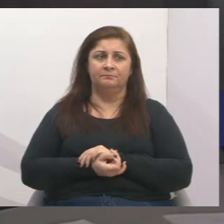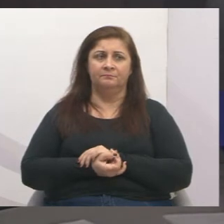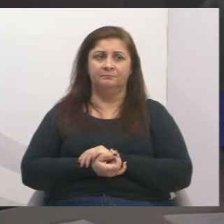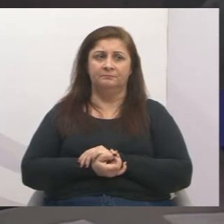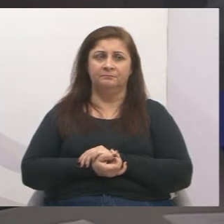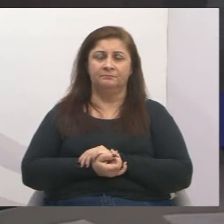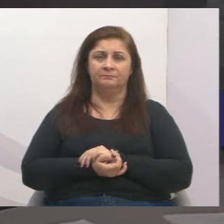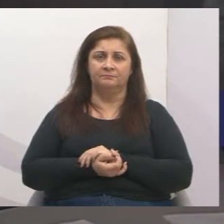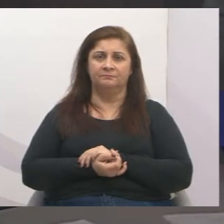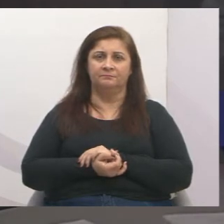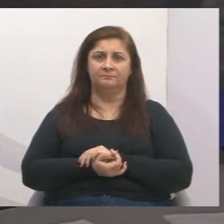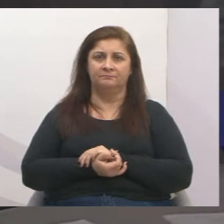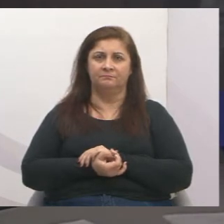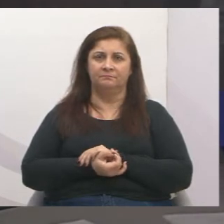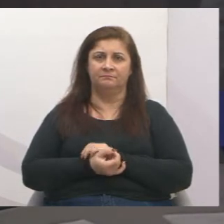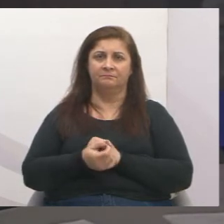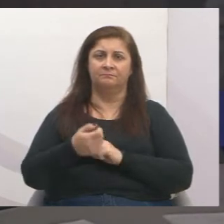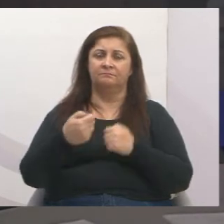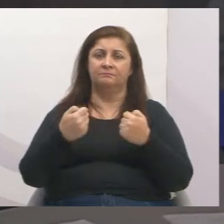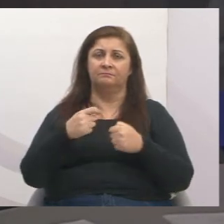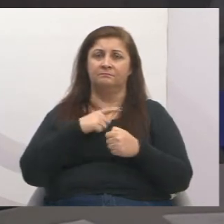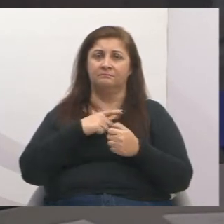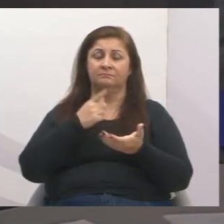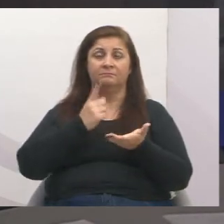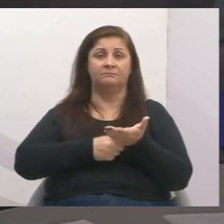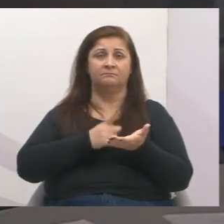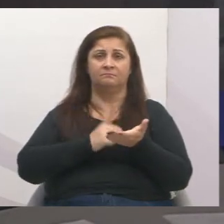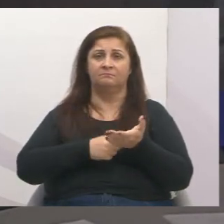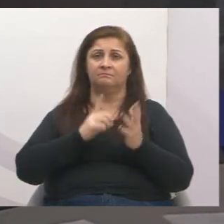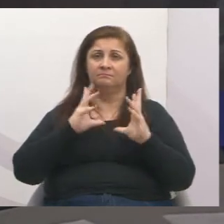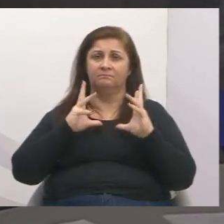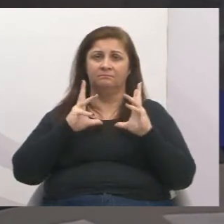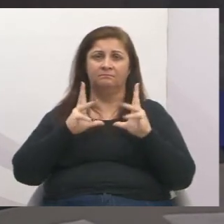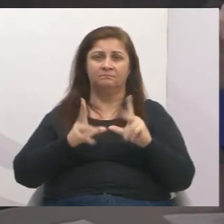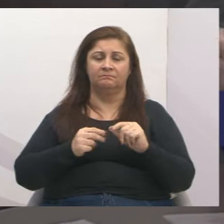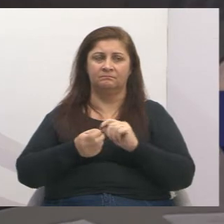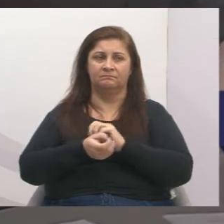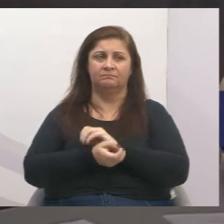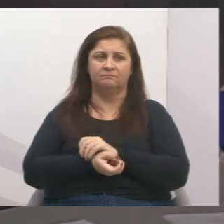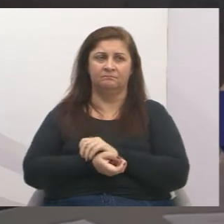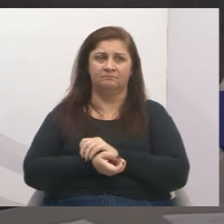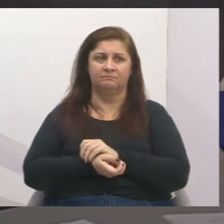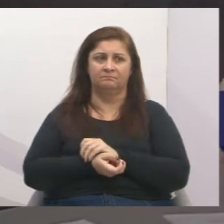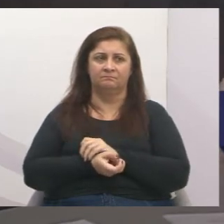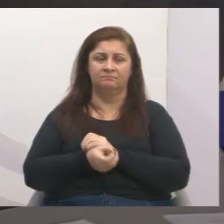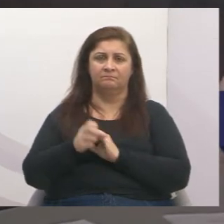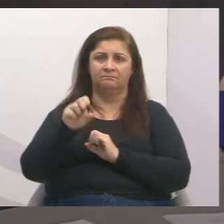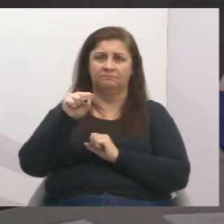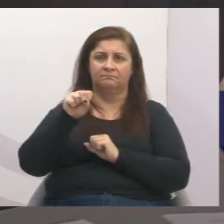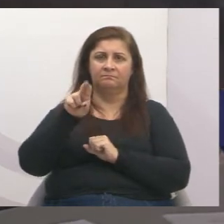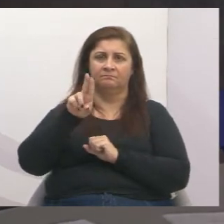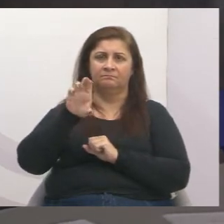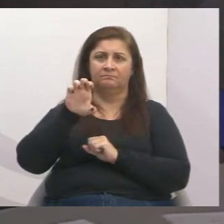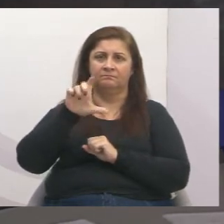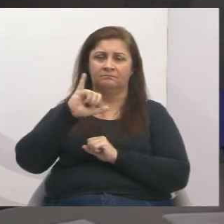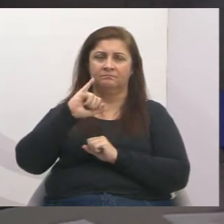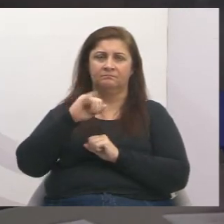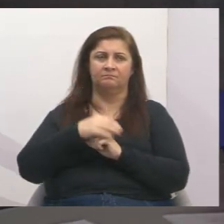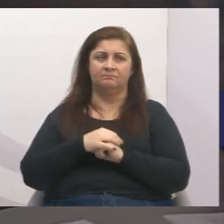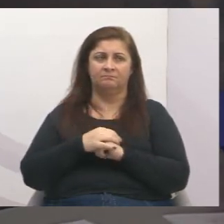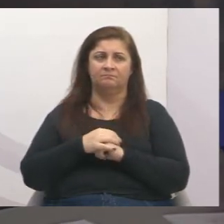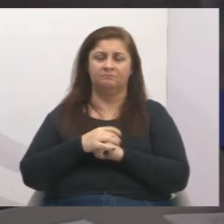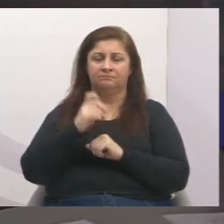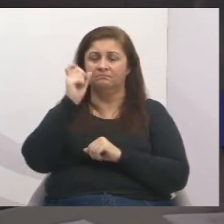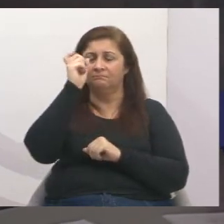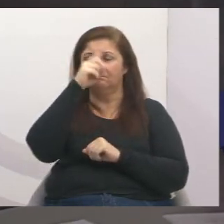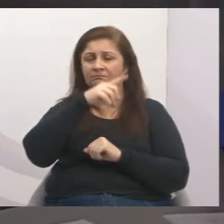Acho que tem que existir o compromisso de todos aqui nessa casa. Isso, Eli, infelizmente, é difícil. A gente